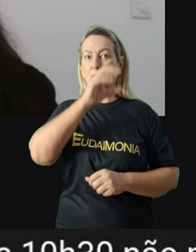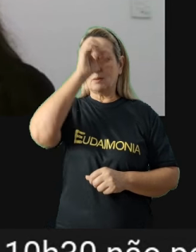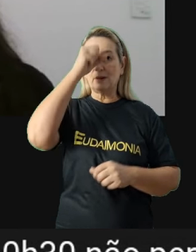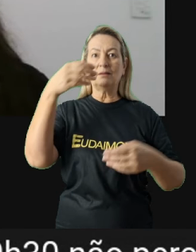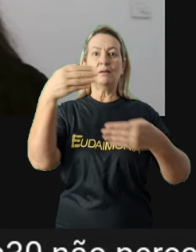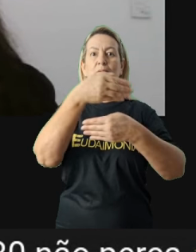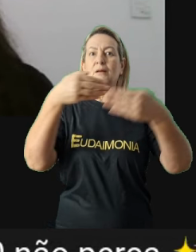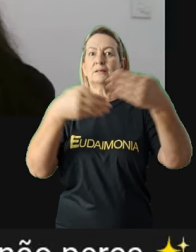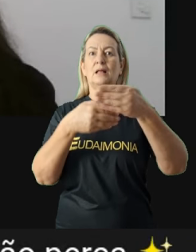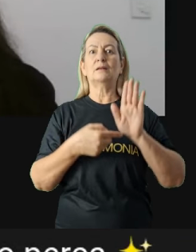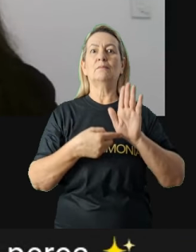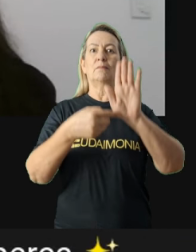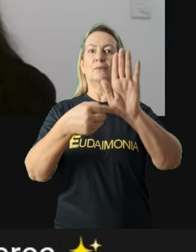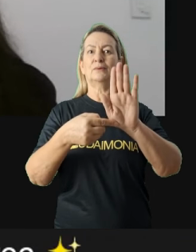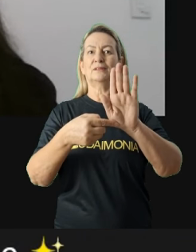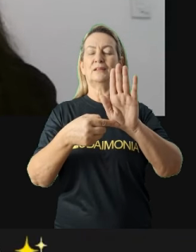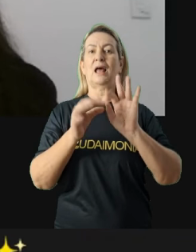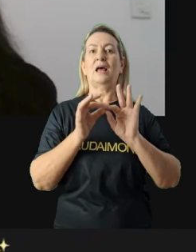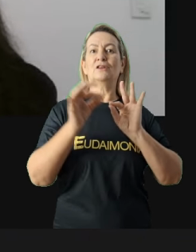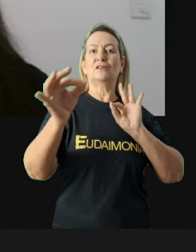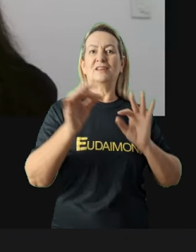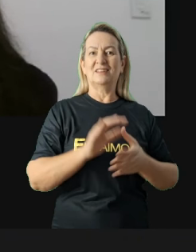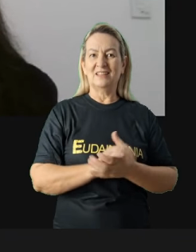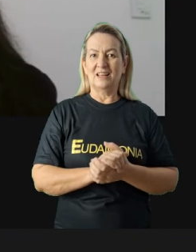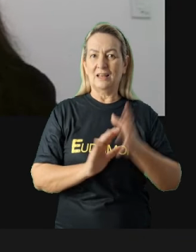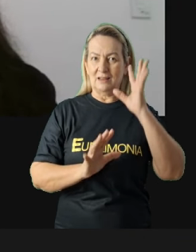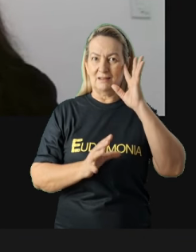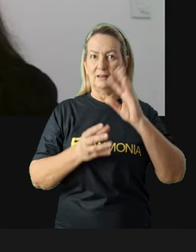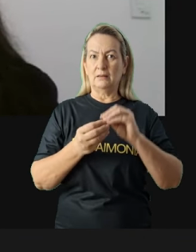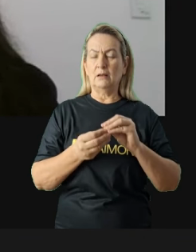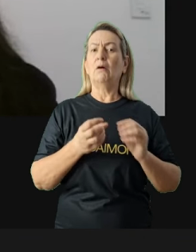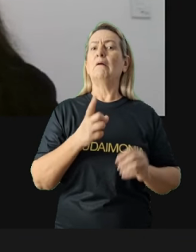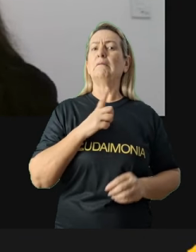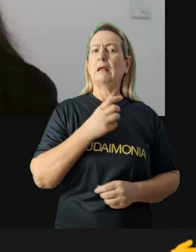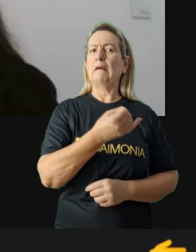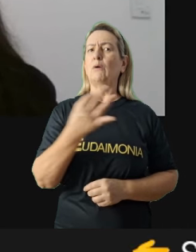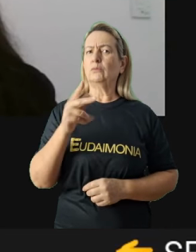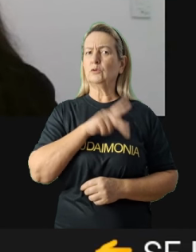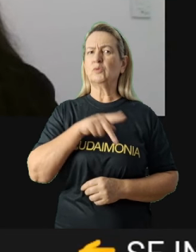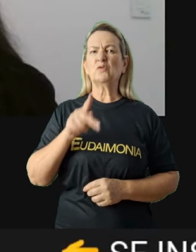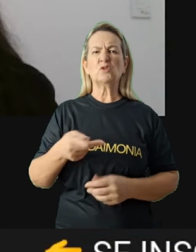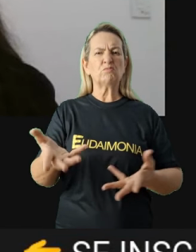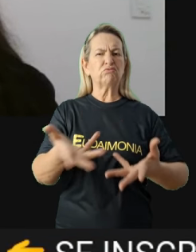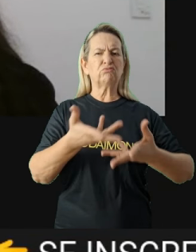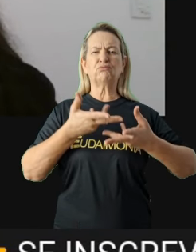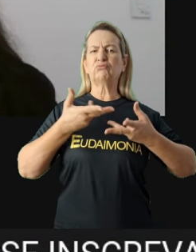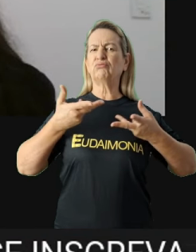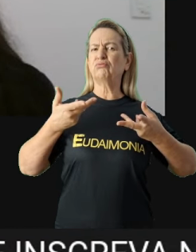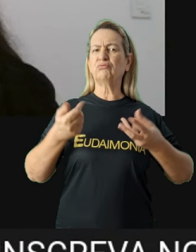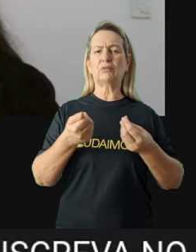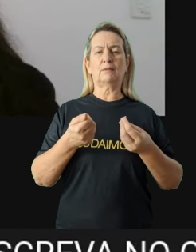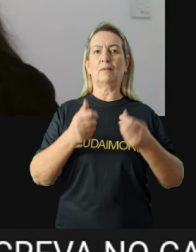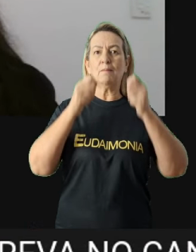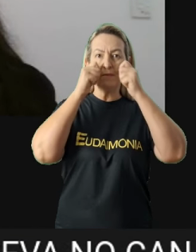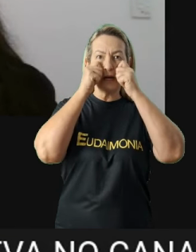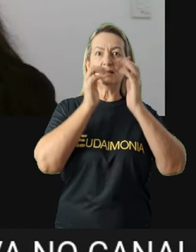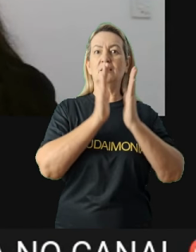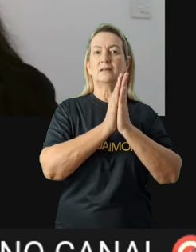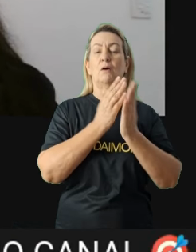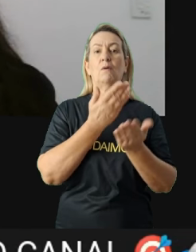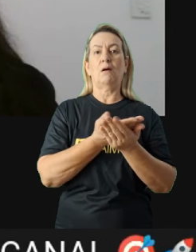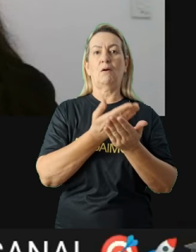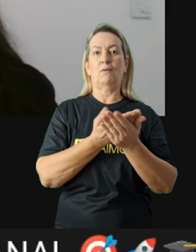Ele não é o nativo. Você tem aí professores com muitos anos, né, que dão aquelas aulas show, espetaculares, mas vai para o EAD